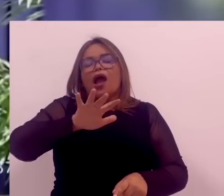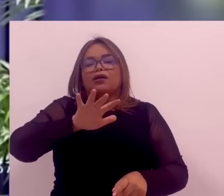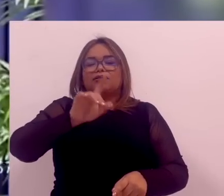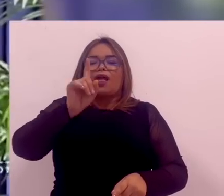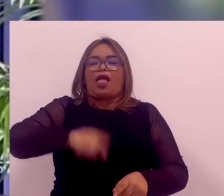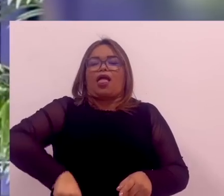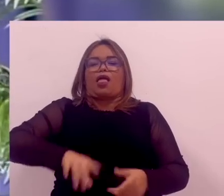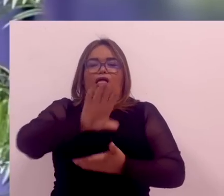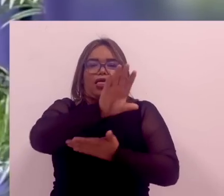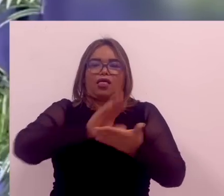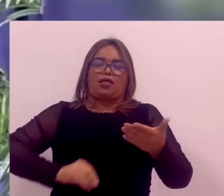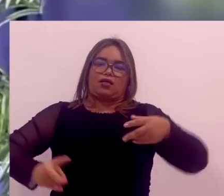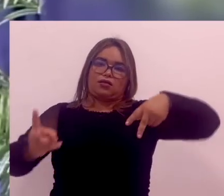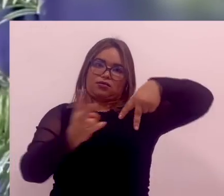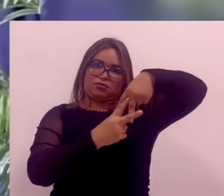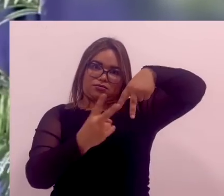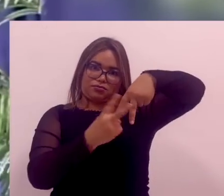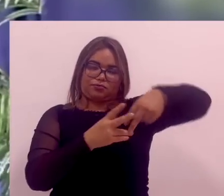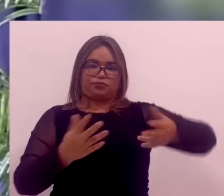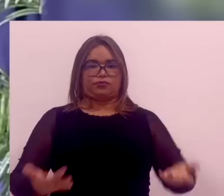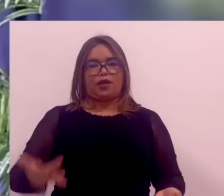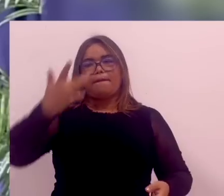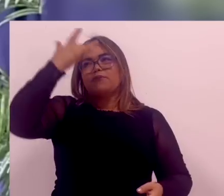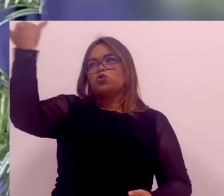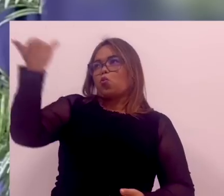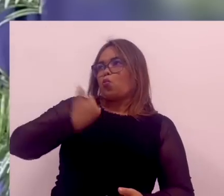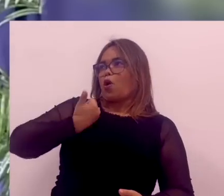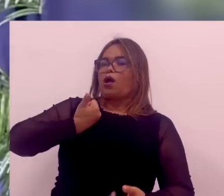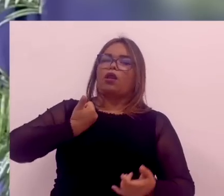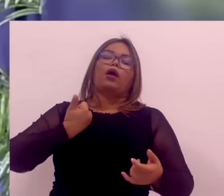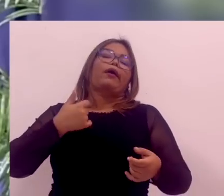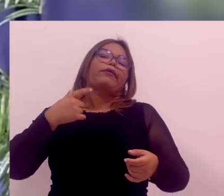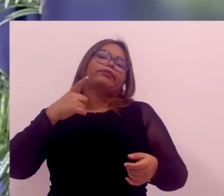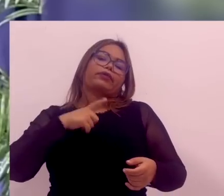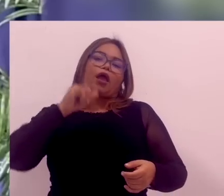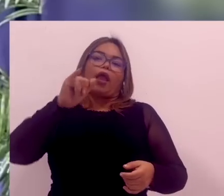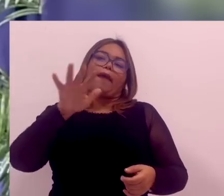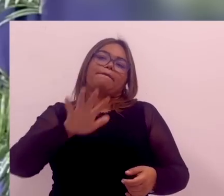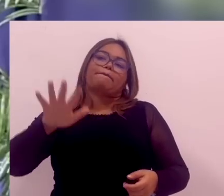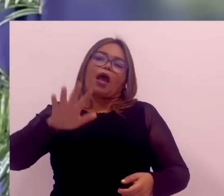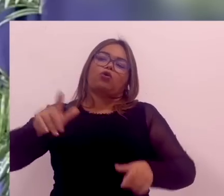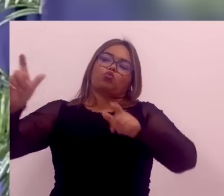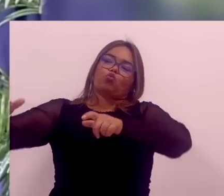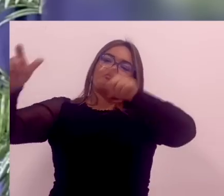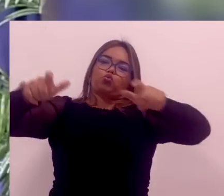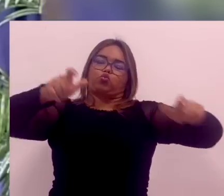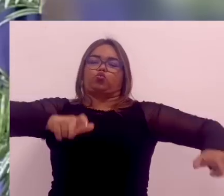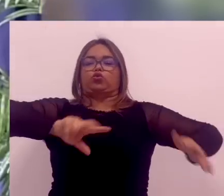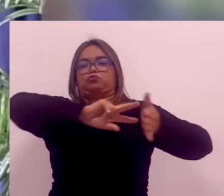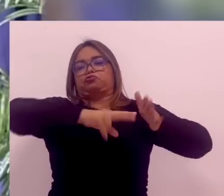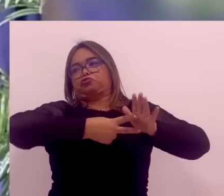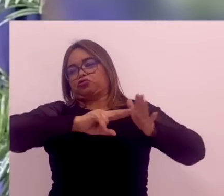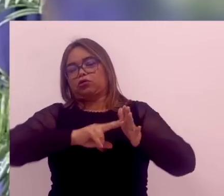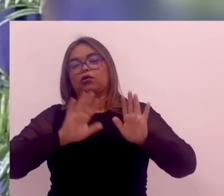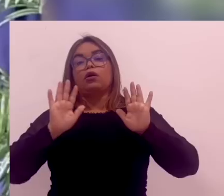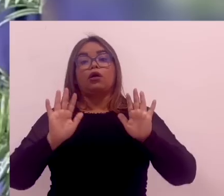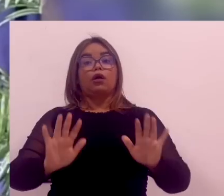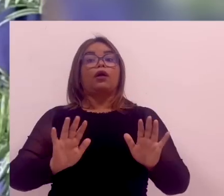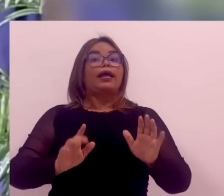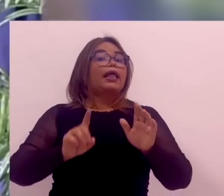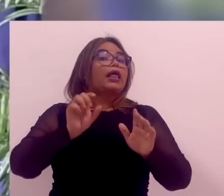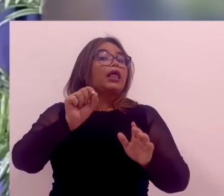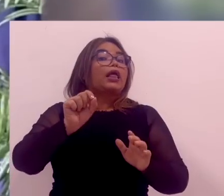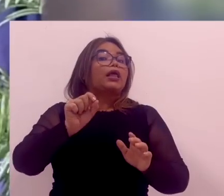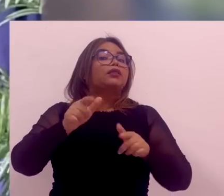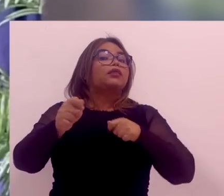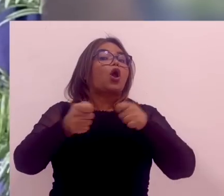as pessoas me falam, mas os símbolos estão por toda parte. E daí? O que isso quer dizer? Quem está no controle